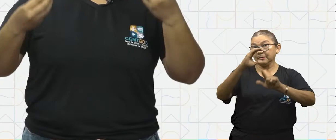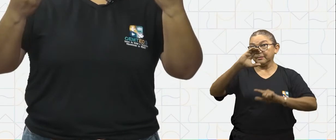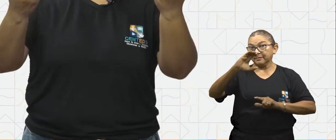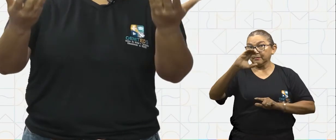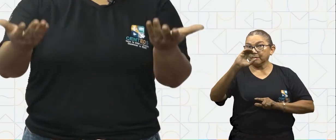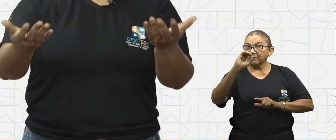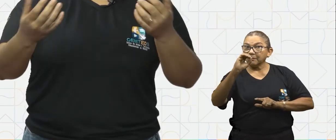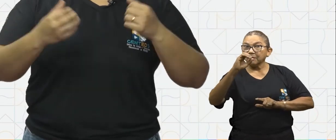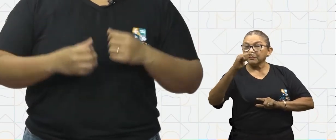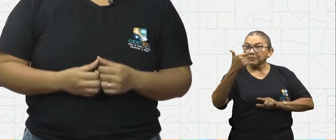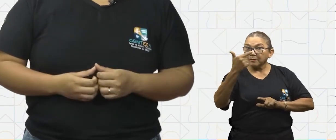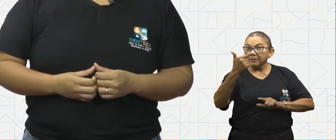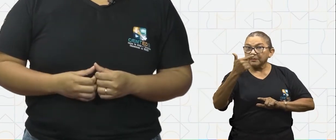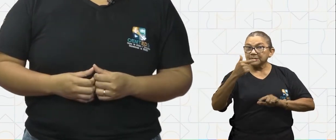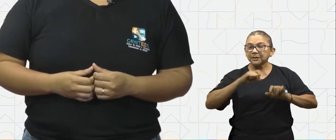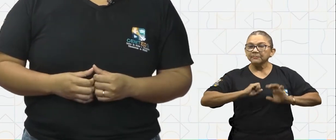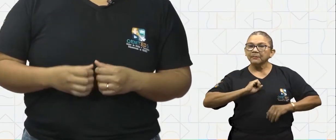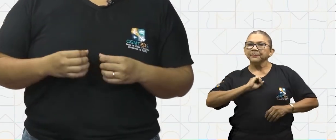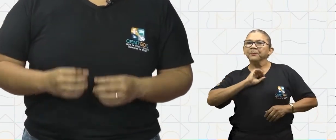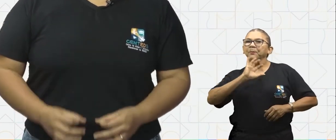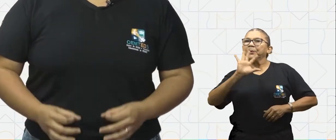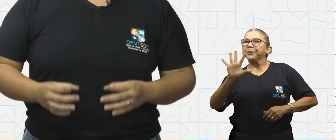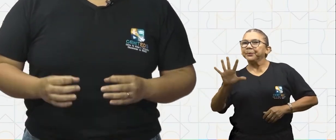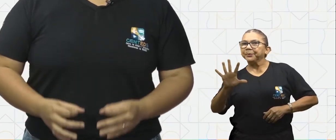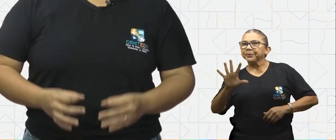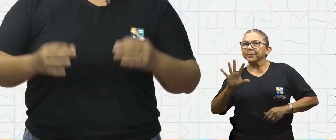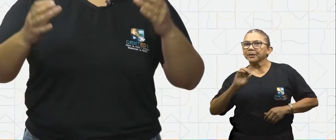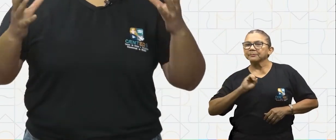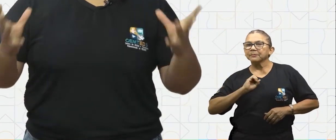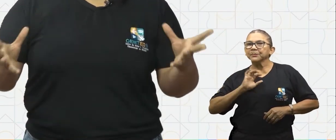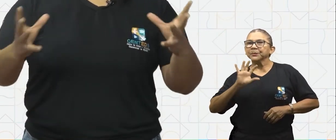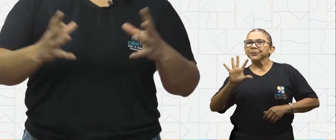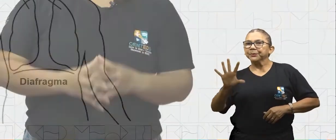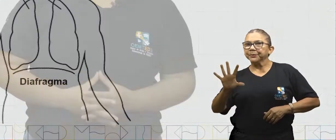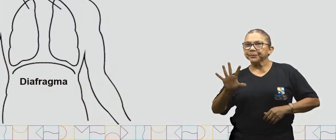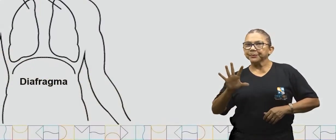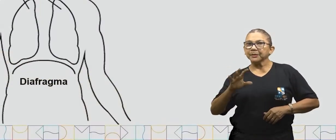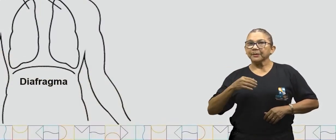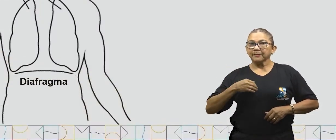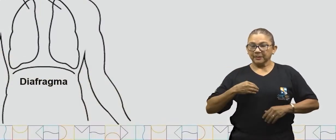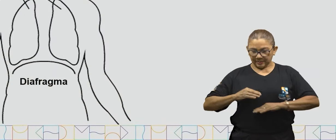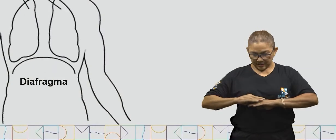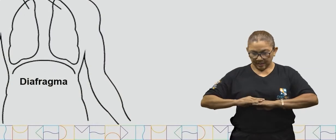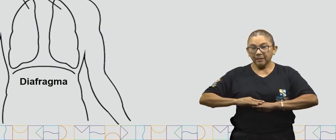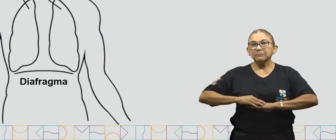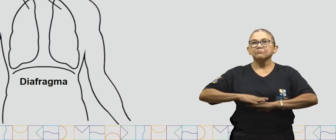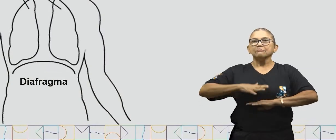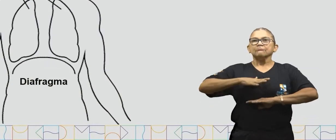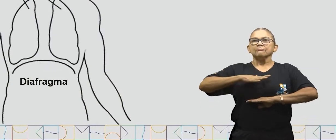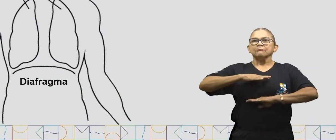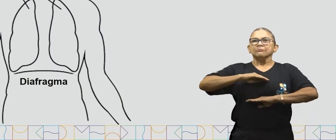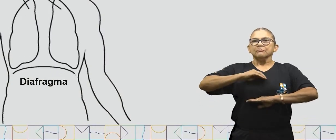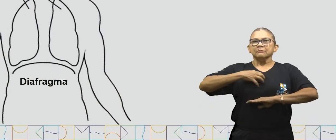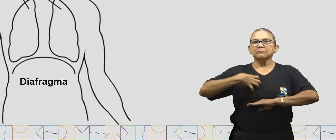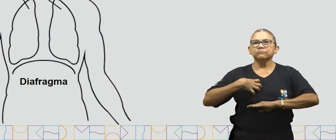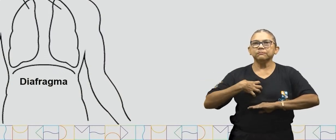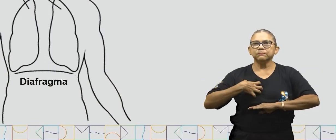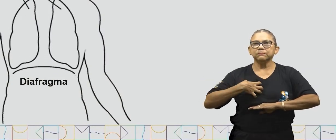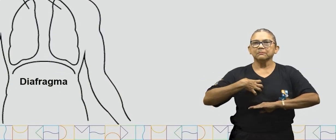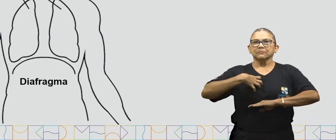e retorna à atmosfera através da expiração. O ato de inspiração